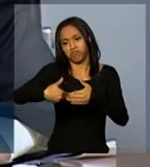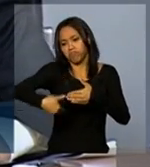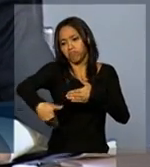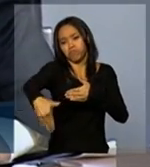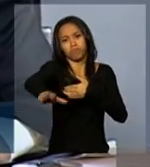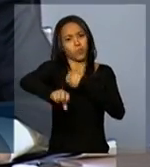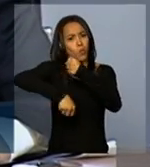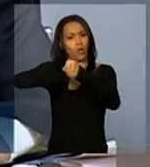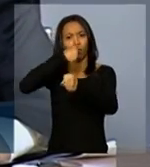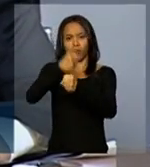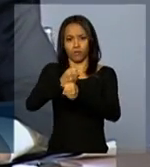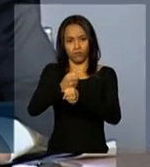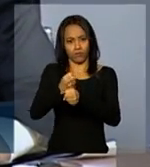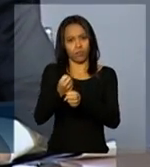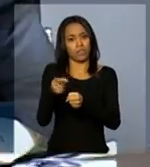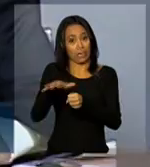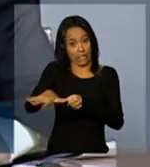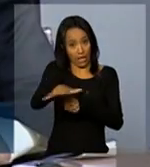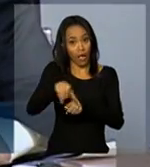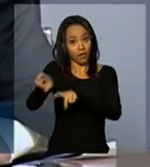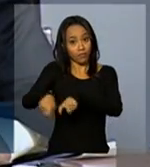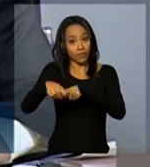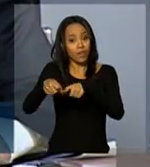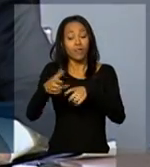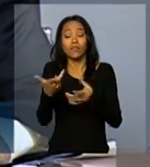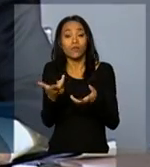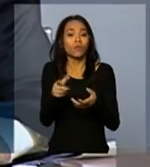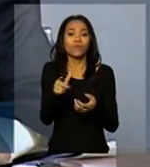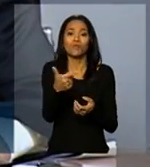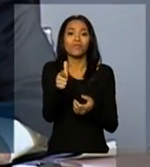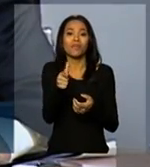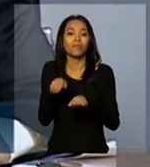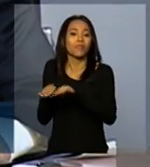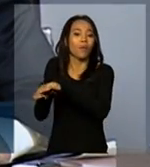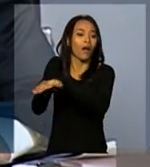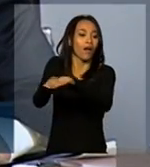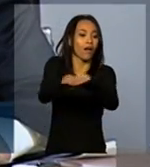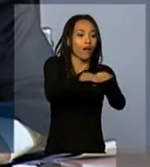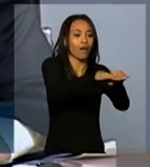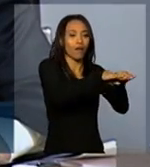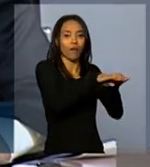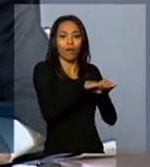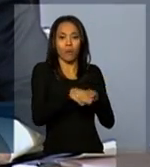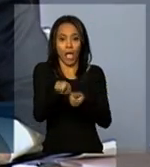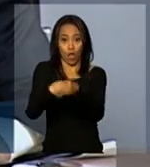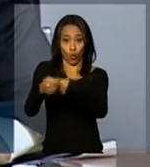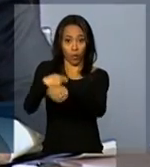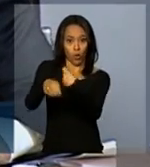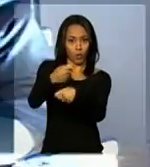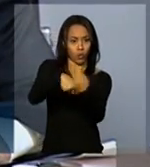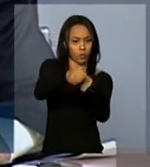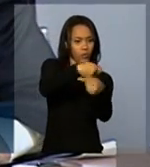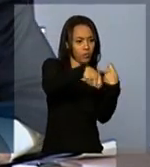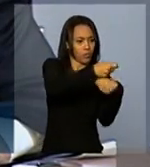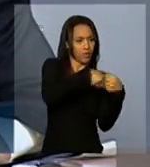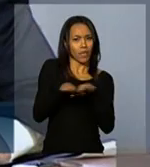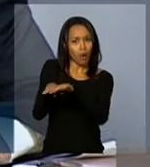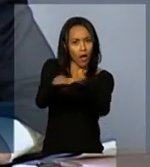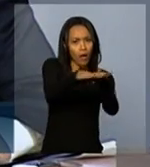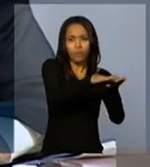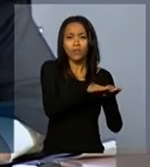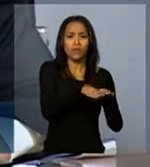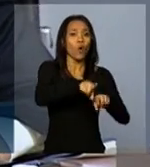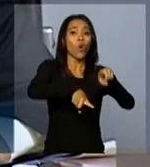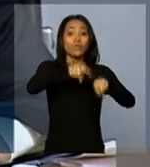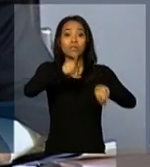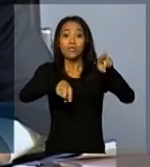ano, né? Então, nós não temos uma trajetória homogênea para as variáveis. Elas são trajetórias que oscilam.